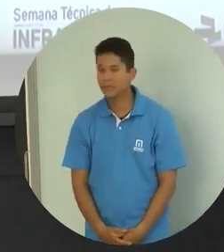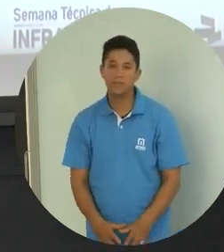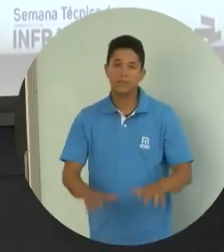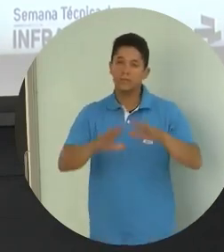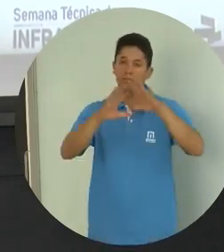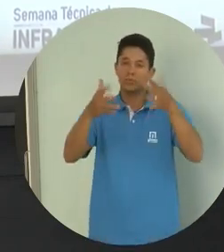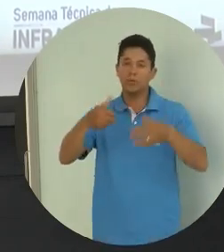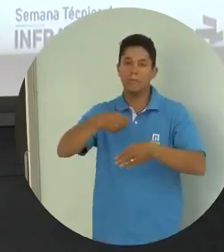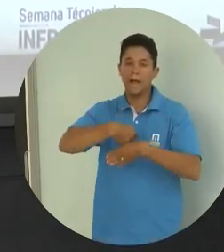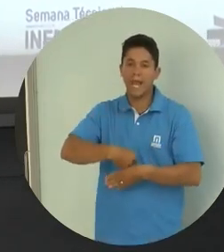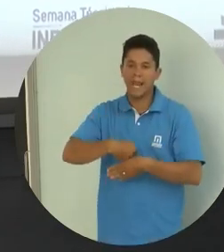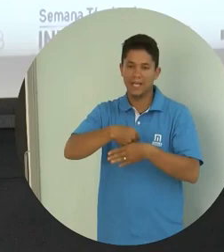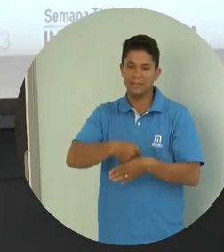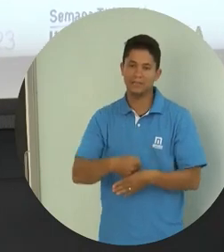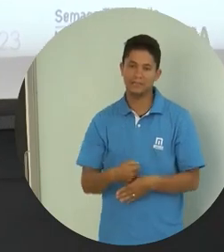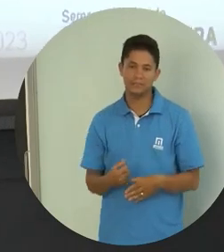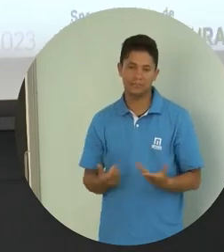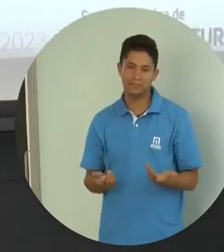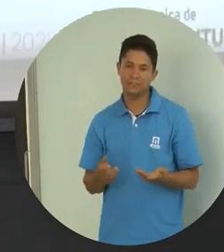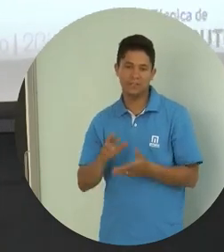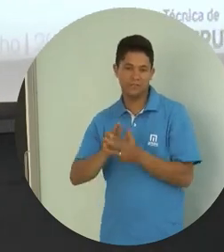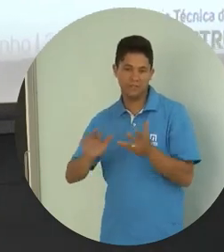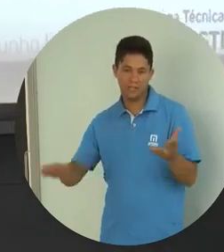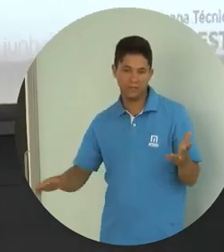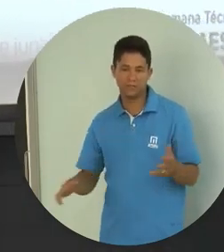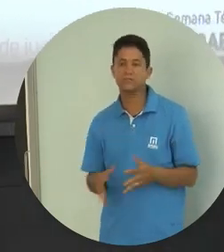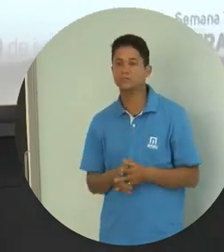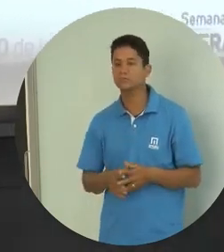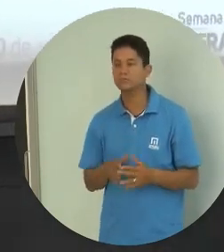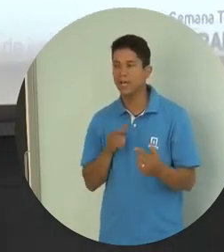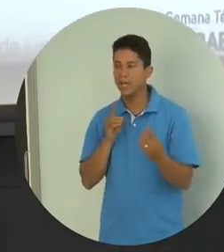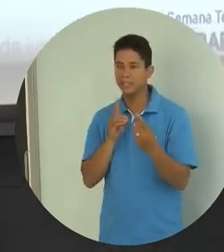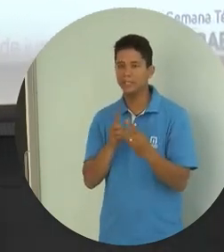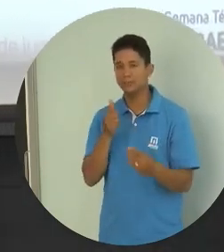bala, bueiro também, esse tipo de coisa, atende bem.